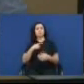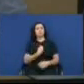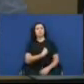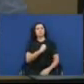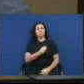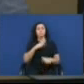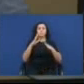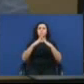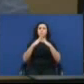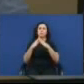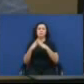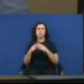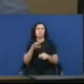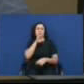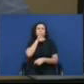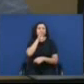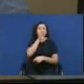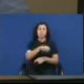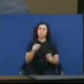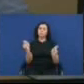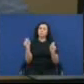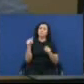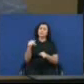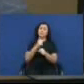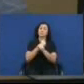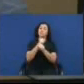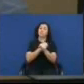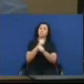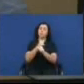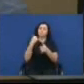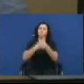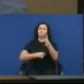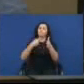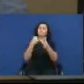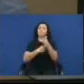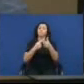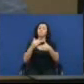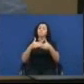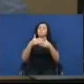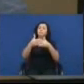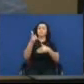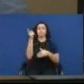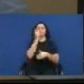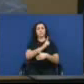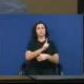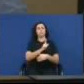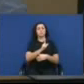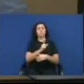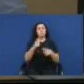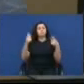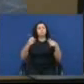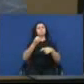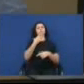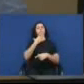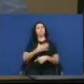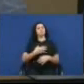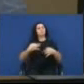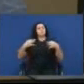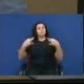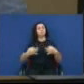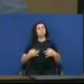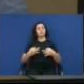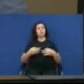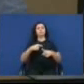lá morando em barracos de lona há mais de 7 anos, em breve conseguirão o seu espaço digno para